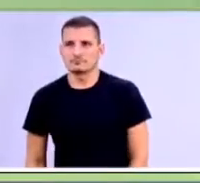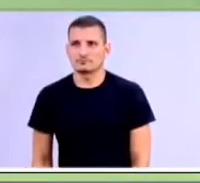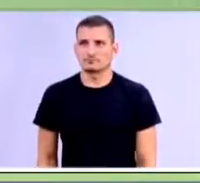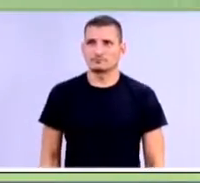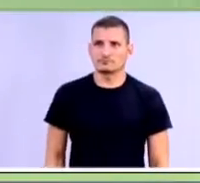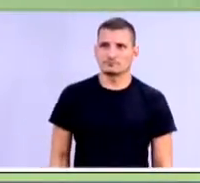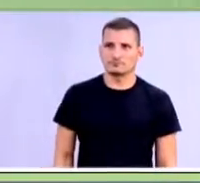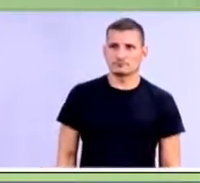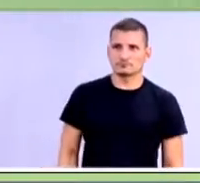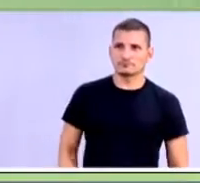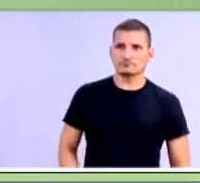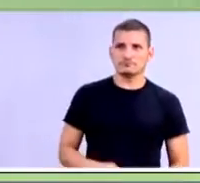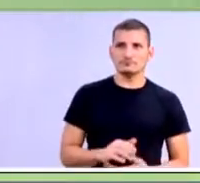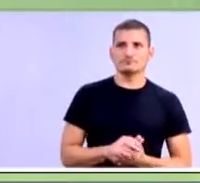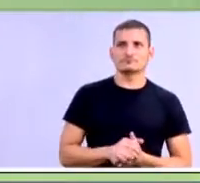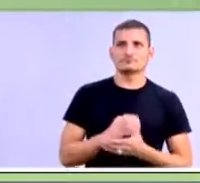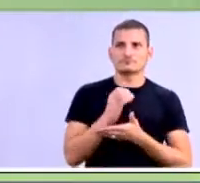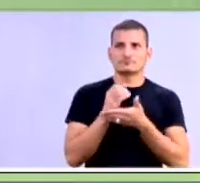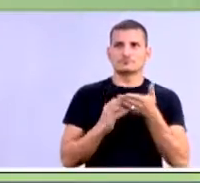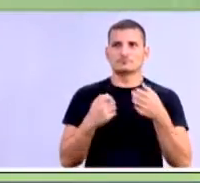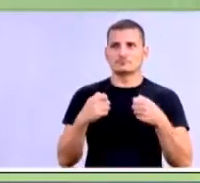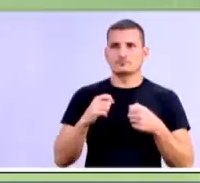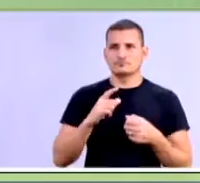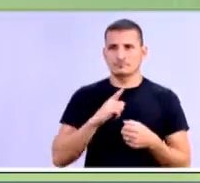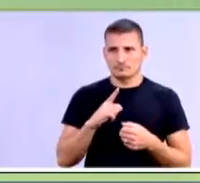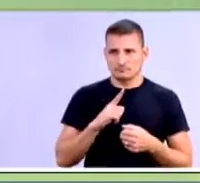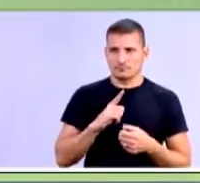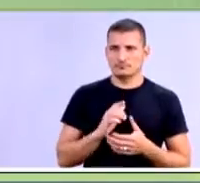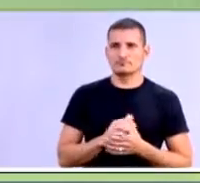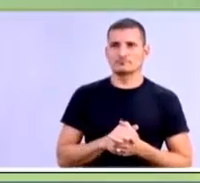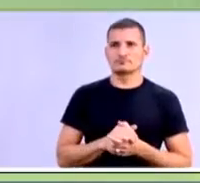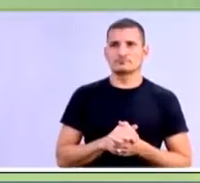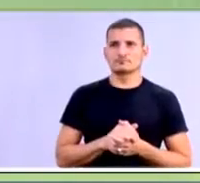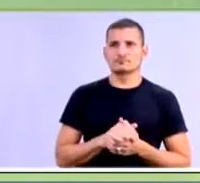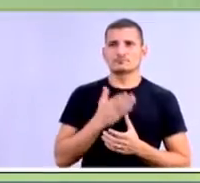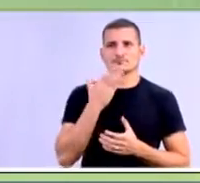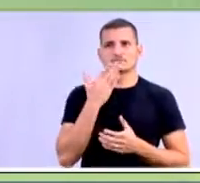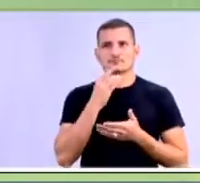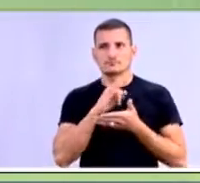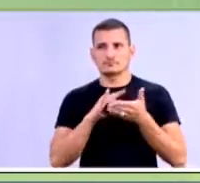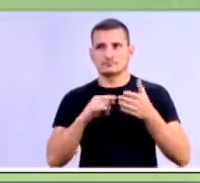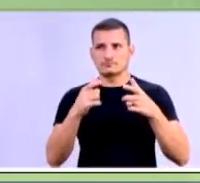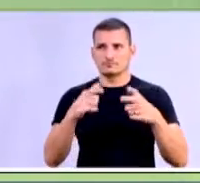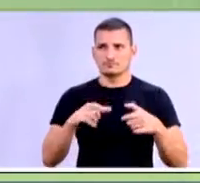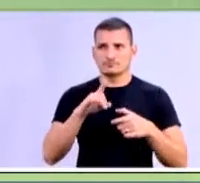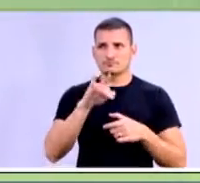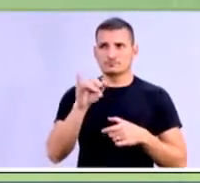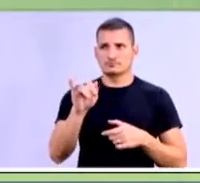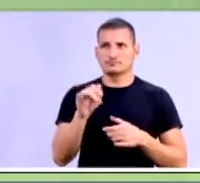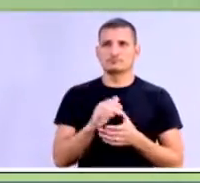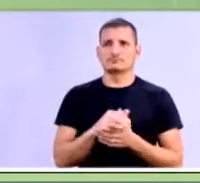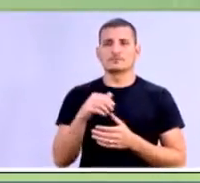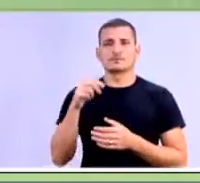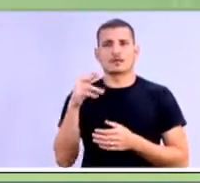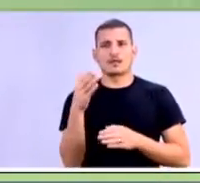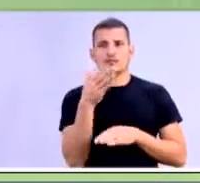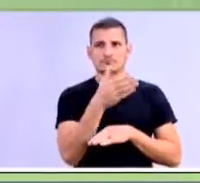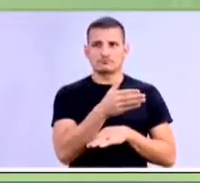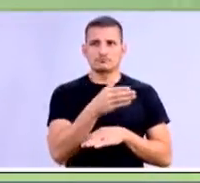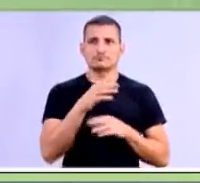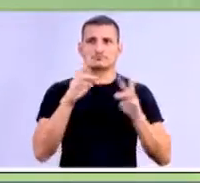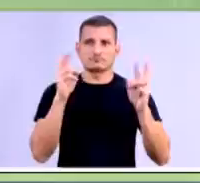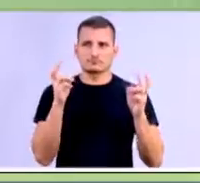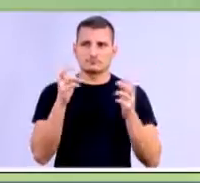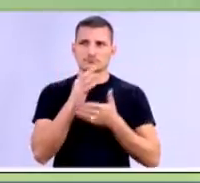O ofício deve conter as seguintes partes: tipo do documento, local, data, destinatário,